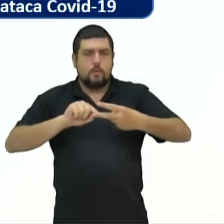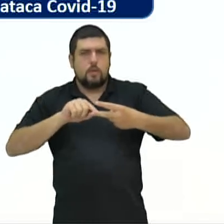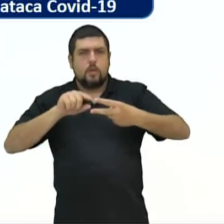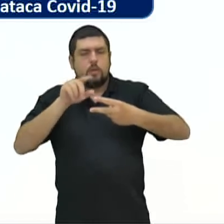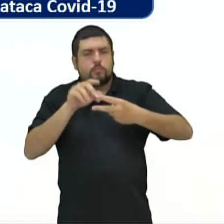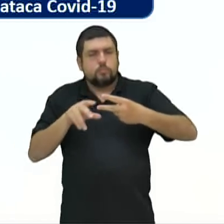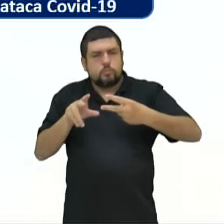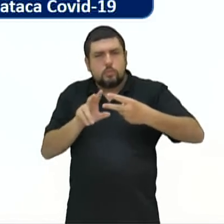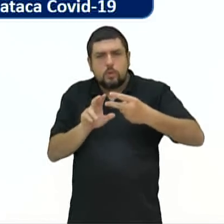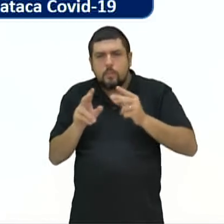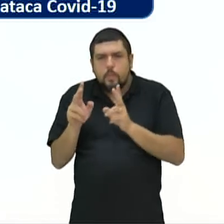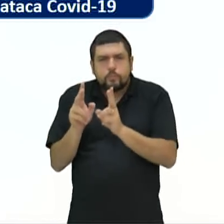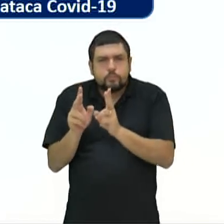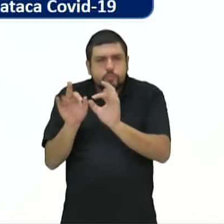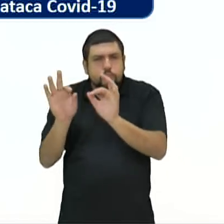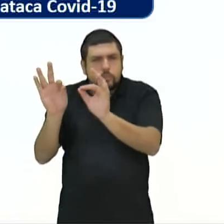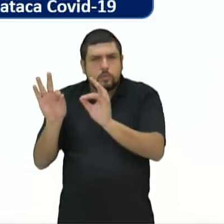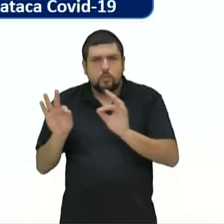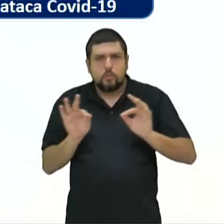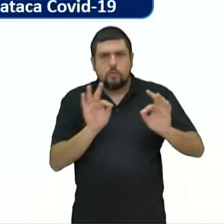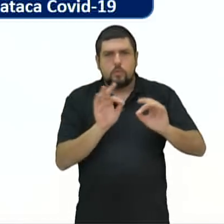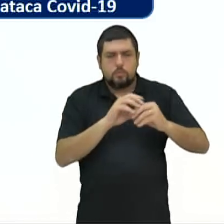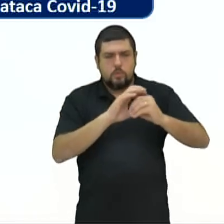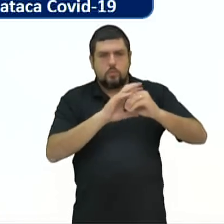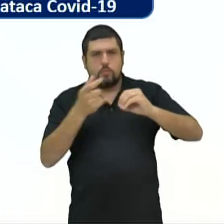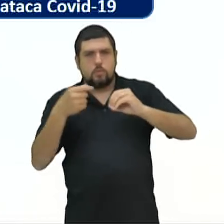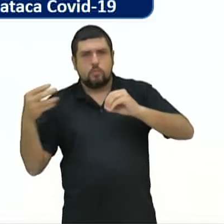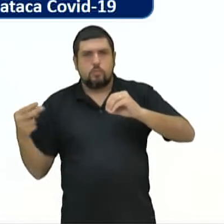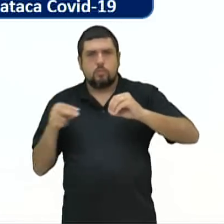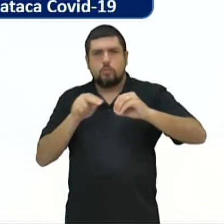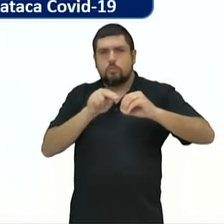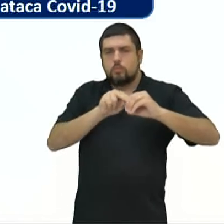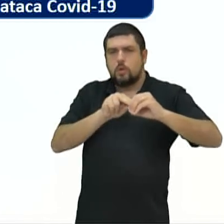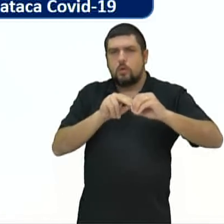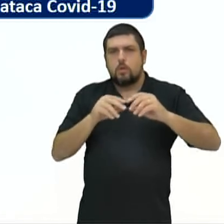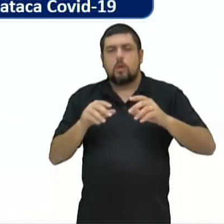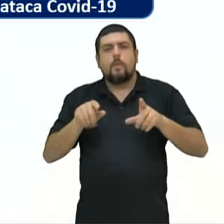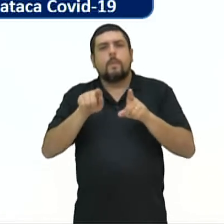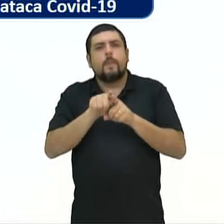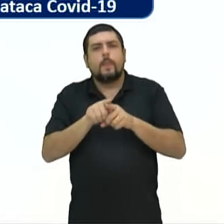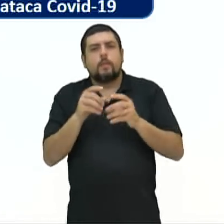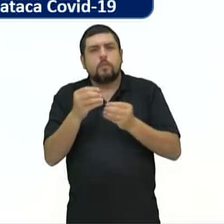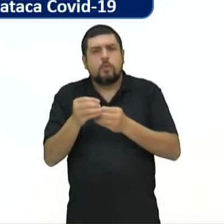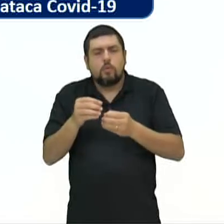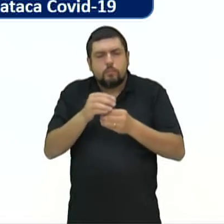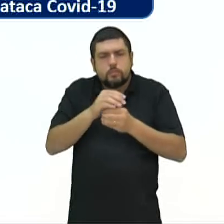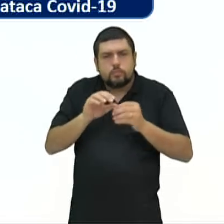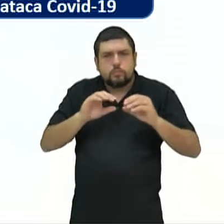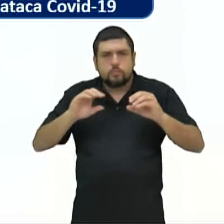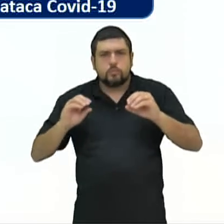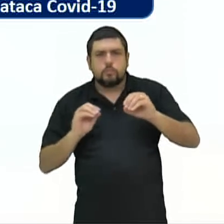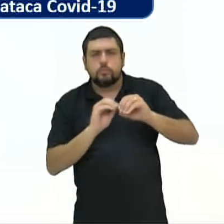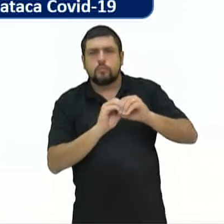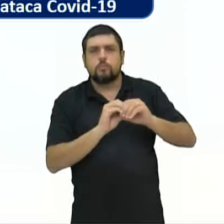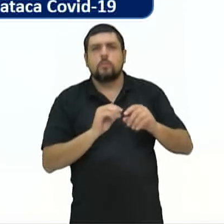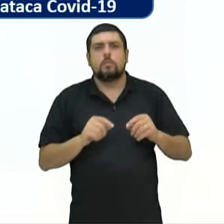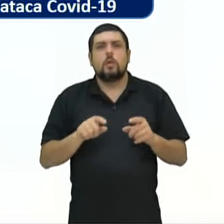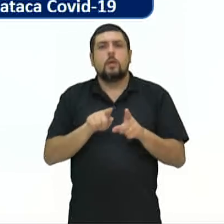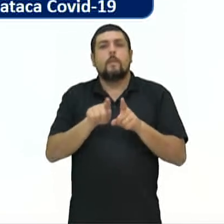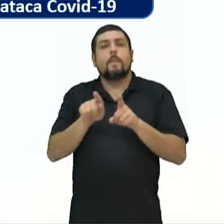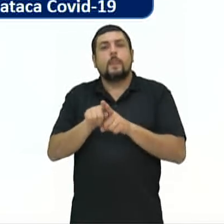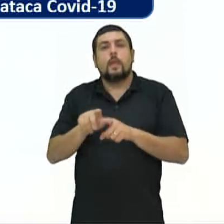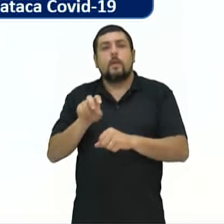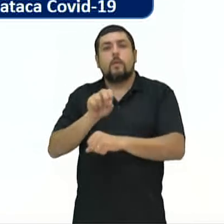interessava, colocaram isso dentro, provavelmente, de um plasmídio, que foi lá, né, enfim, foi para o vírus. E ainda tem aqui o